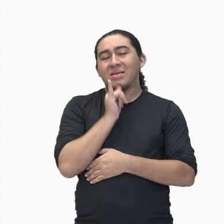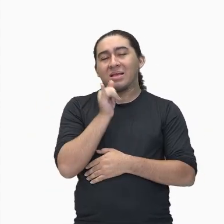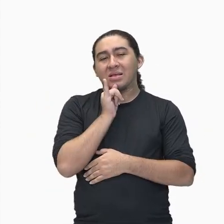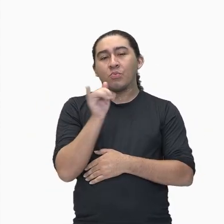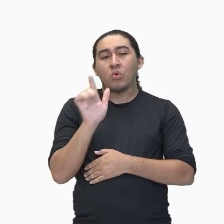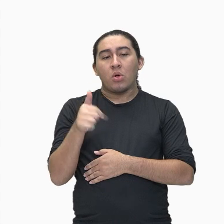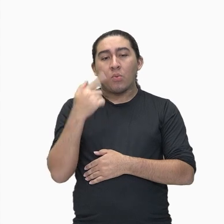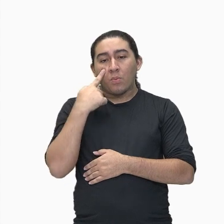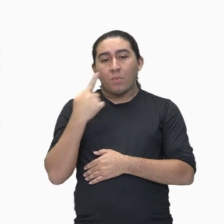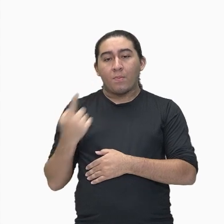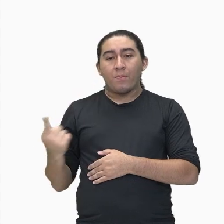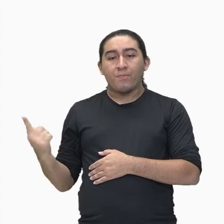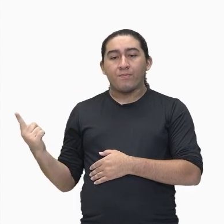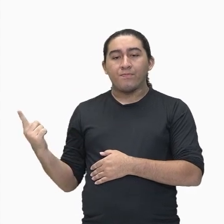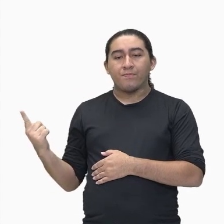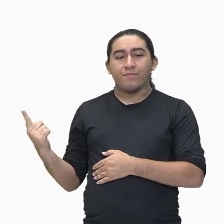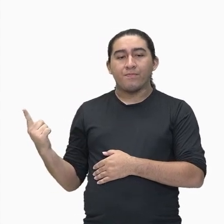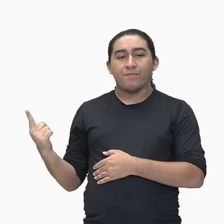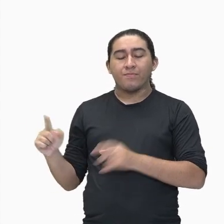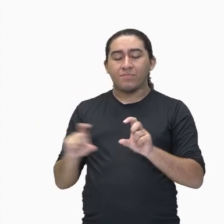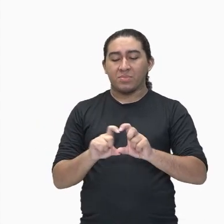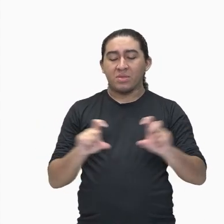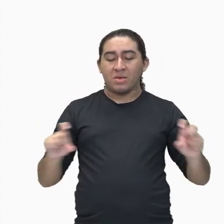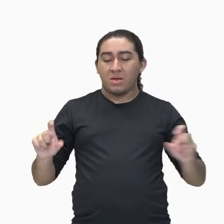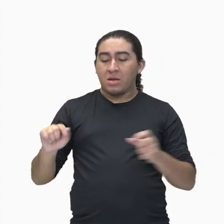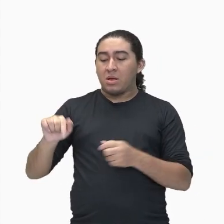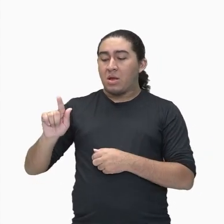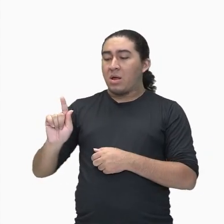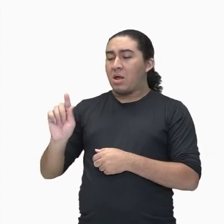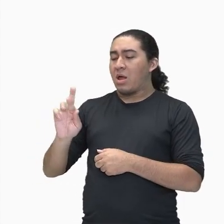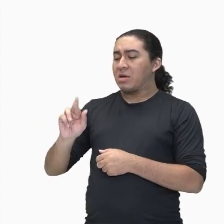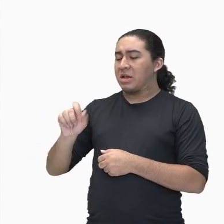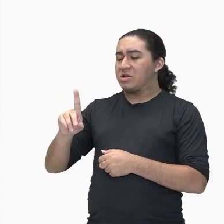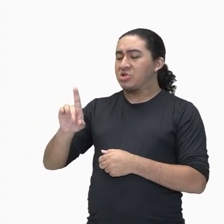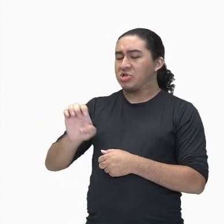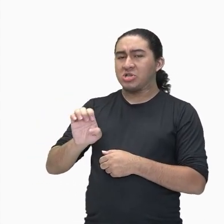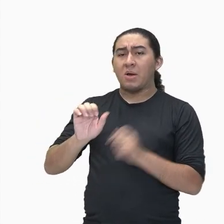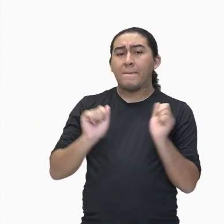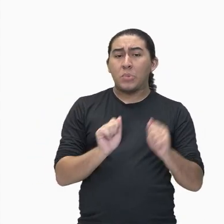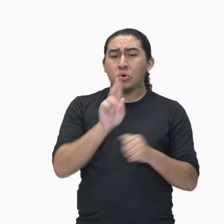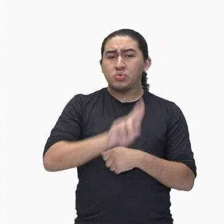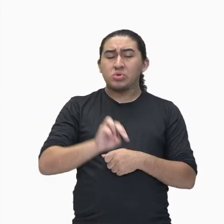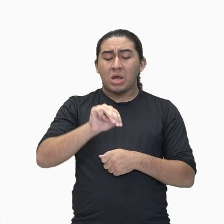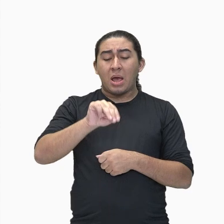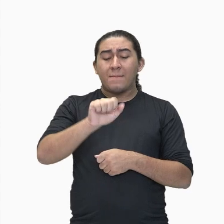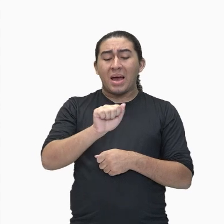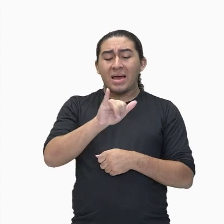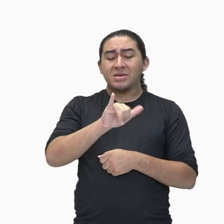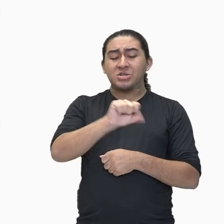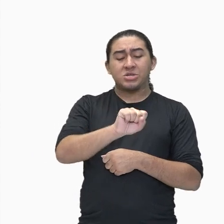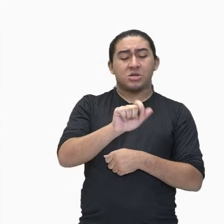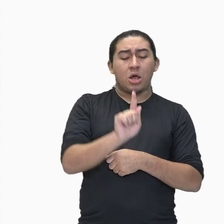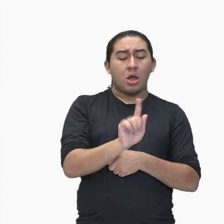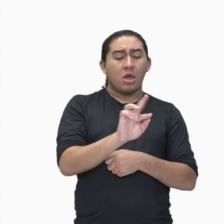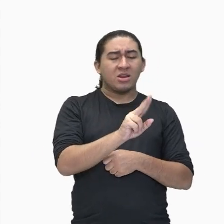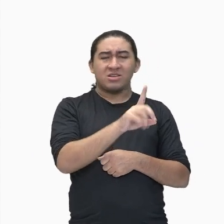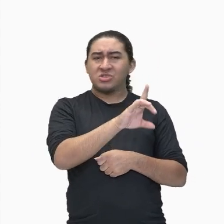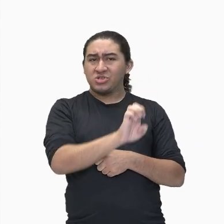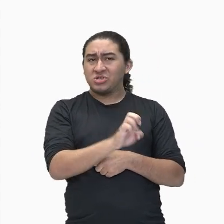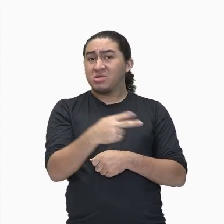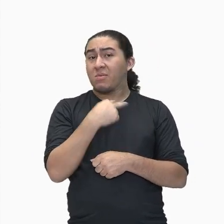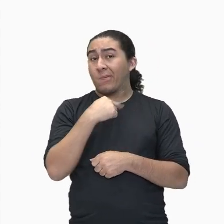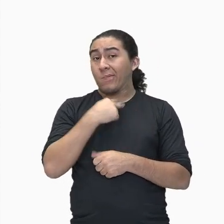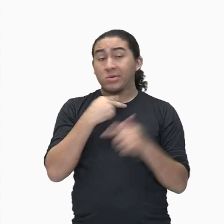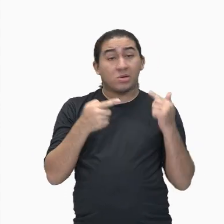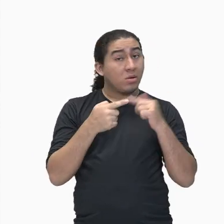caixa é mais grande que aquela outra, né? Eu também não vou utilizar dessa forma. Maior